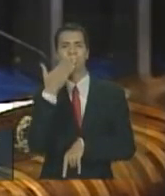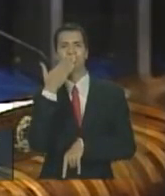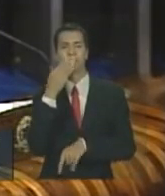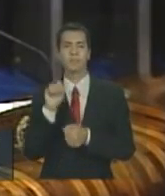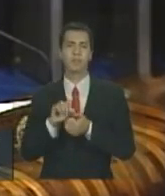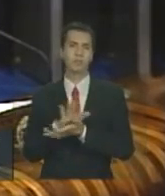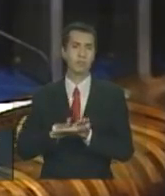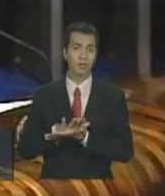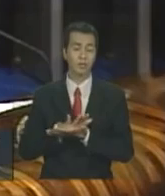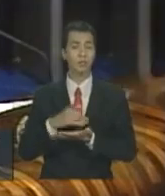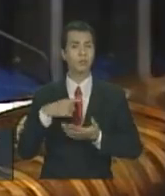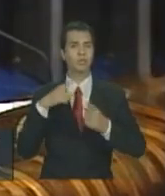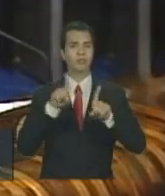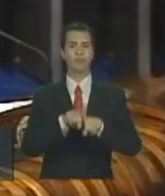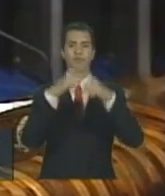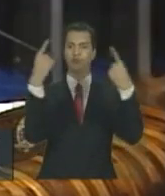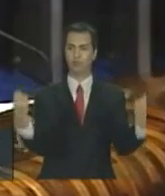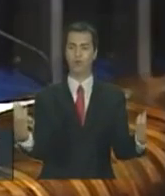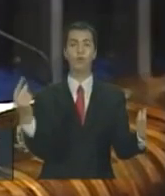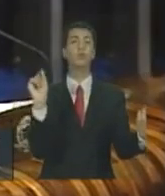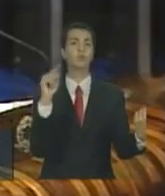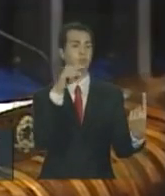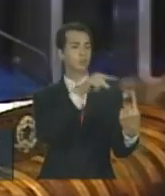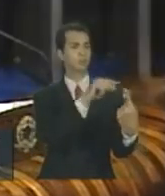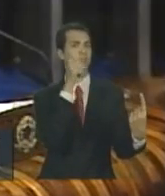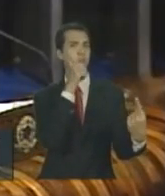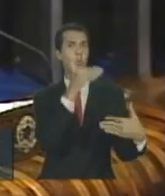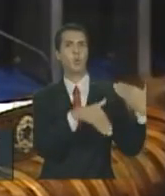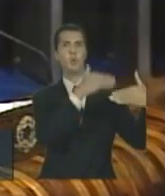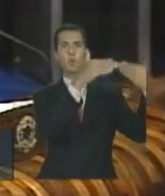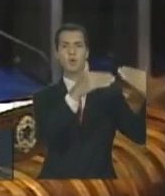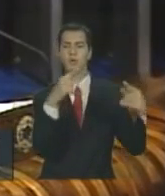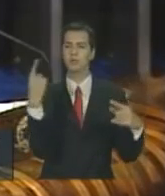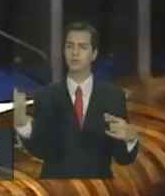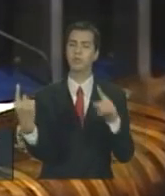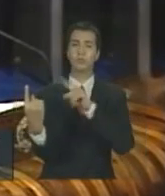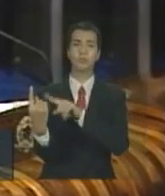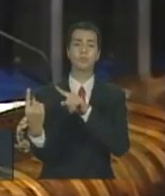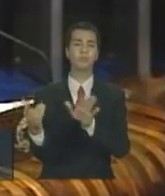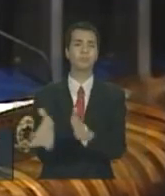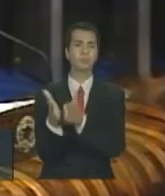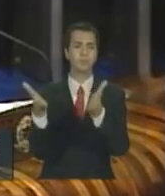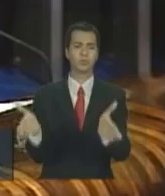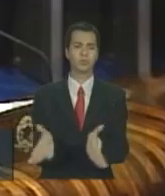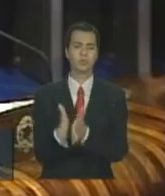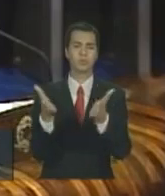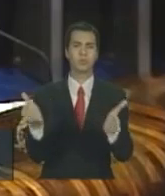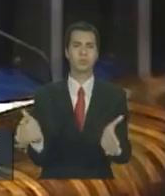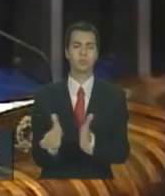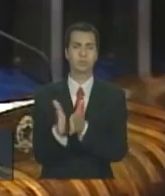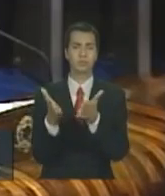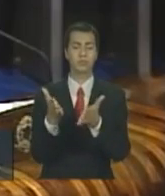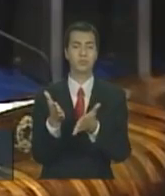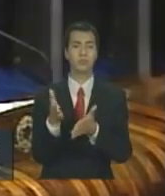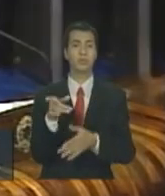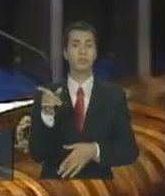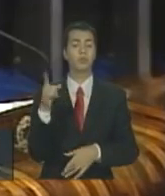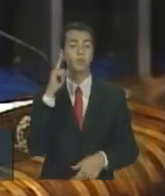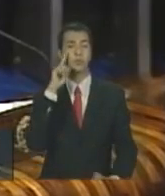mulheres em extrema pobreza, porque o objetivo do programa Brasil Sem